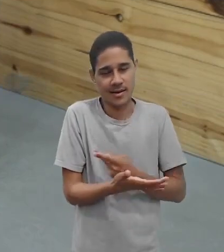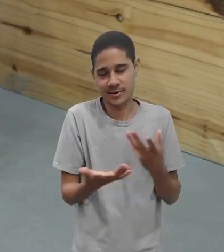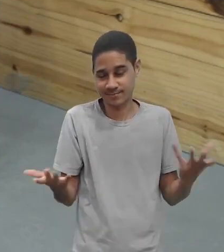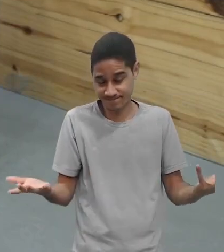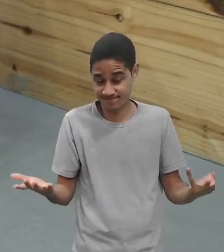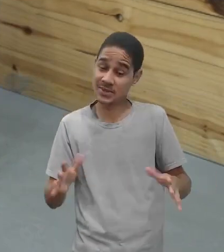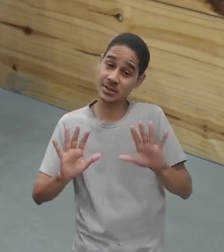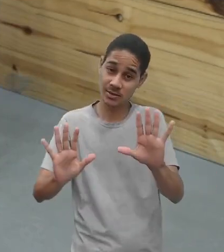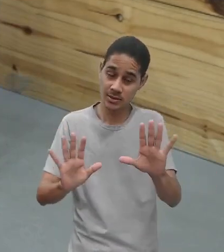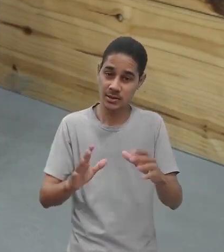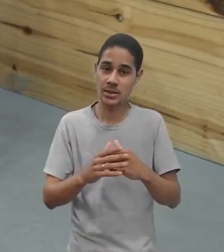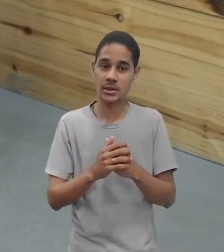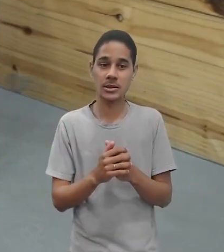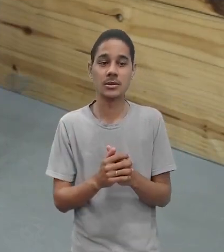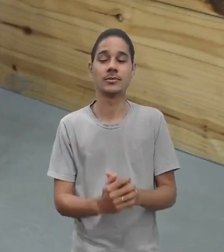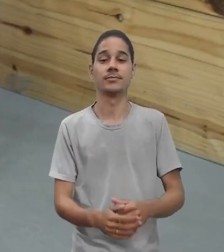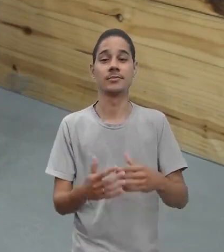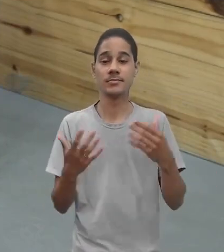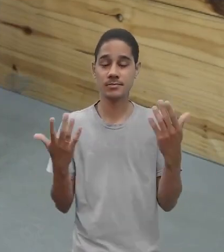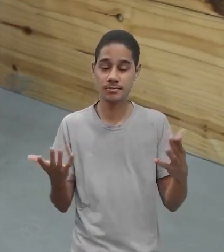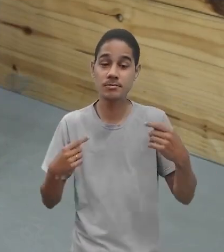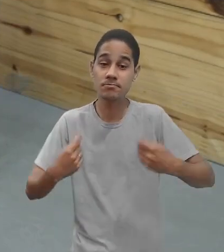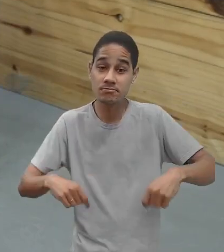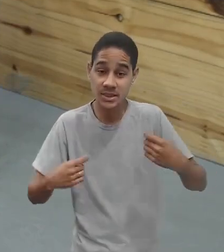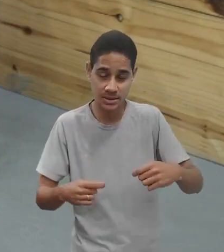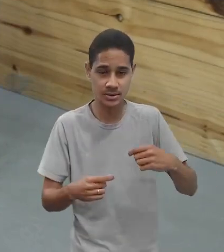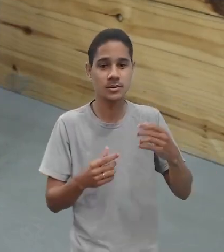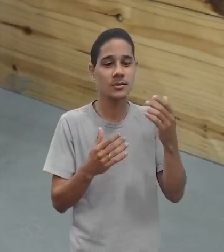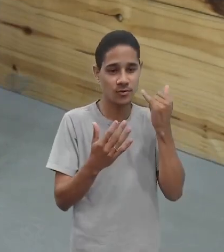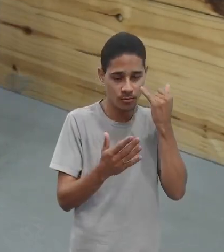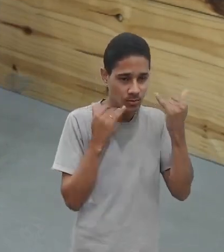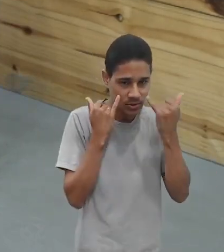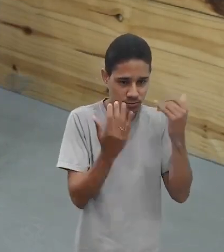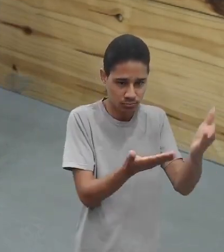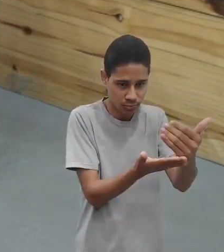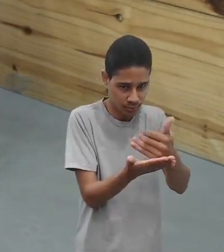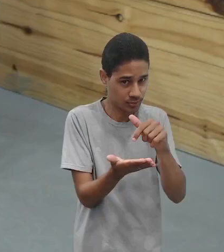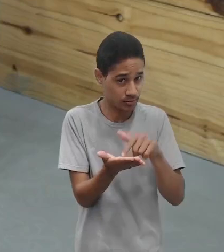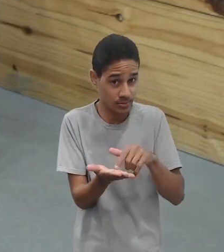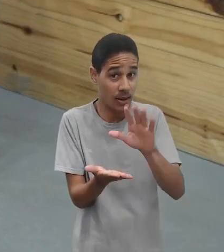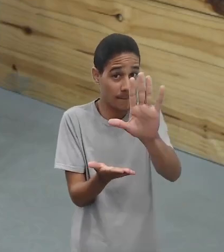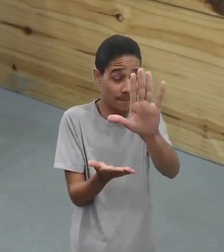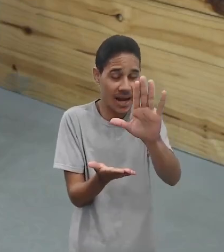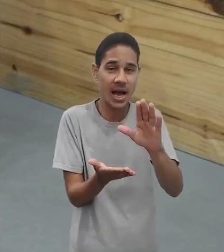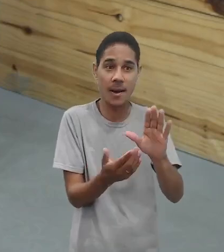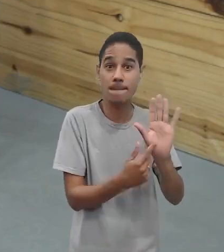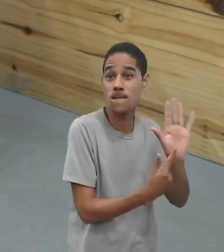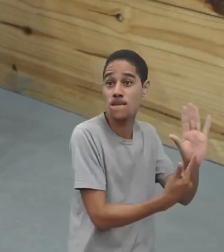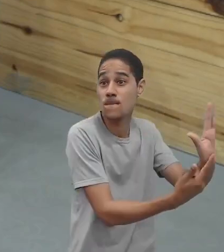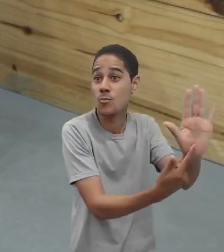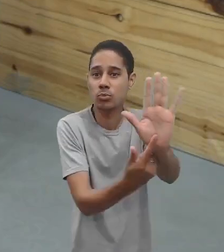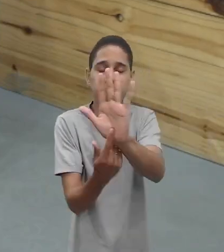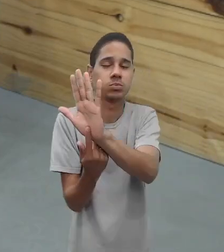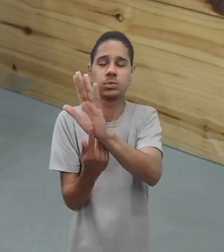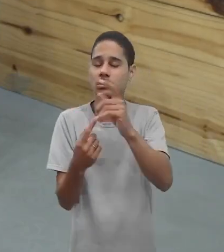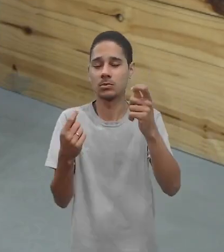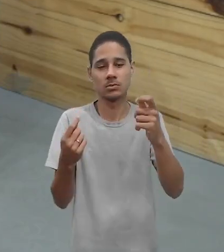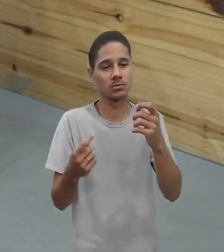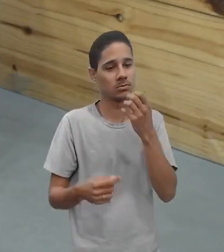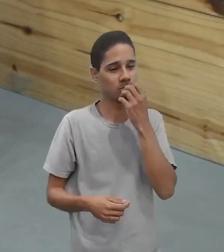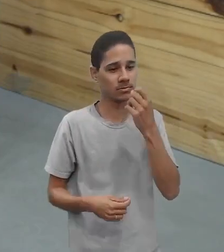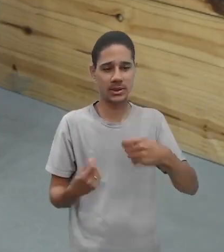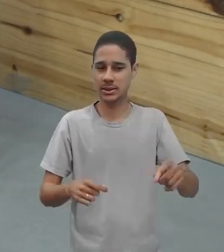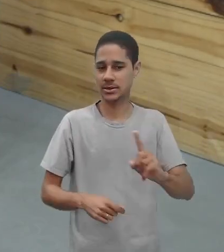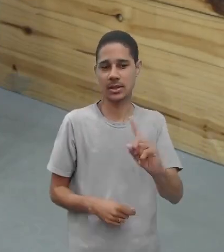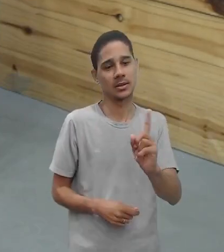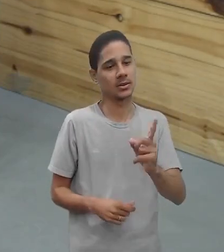consideração que é necessário tê-los, é importante entender que não é necessário expô-los. Isso, muito bem. E